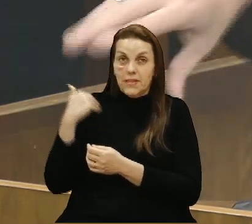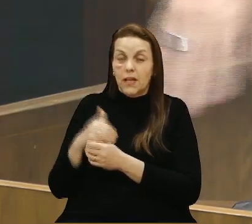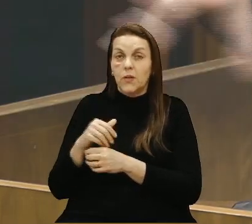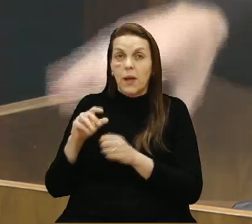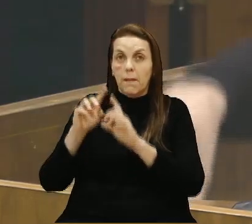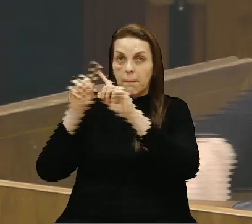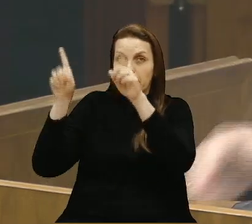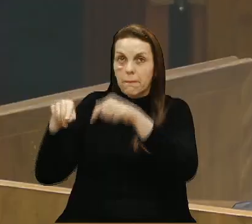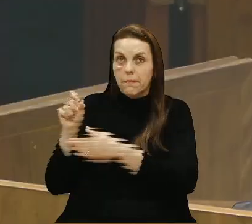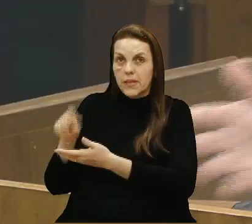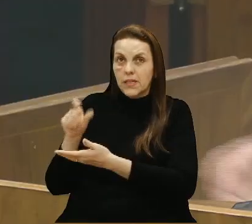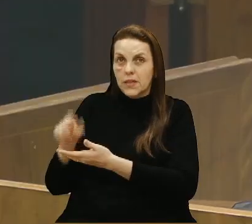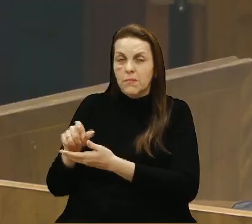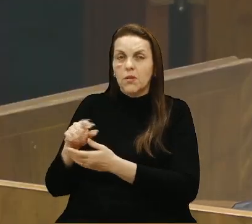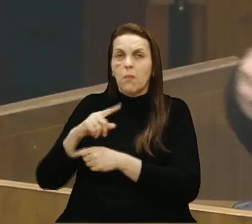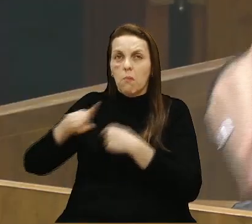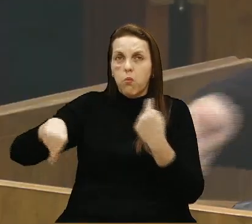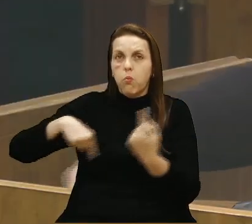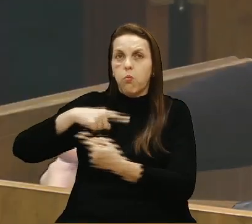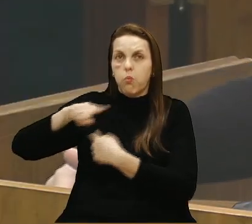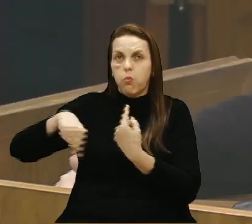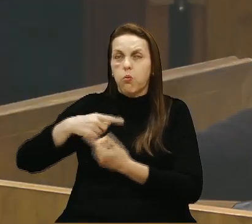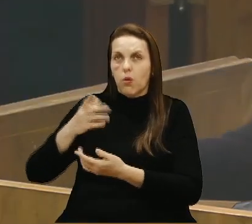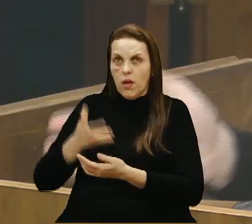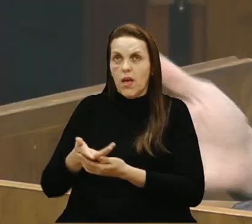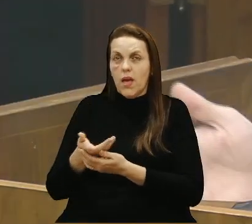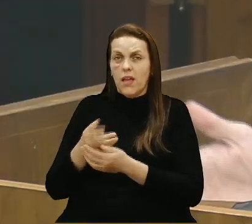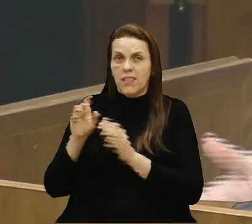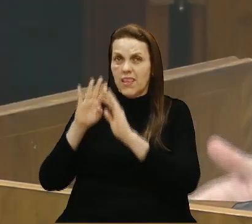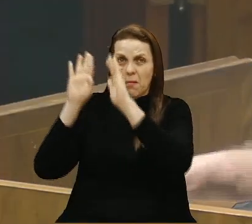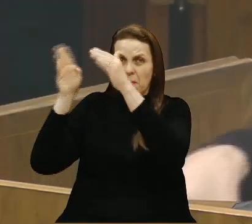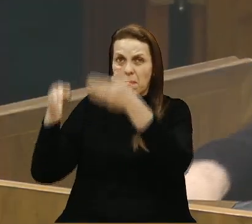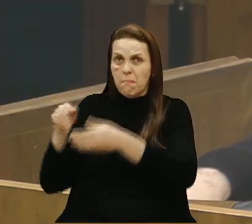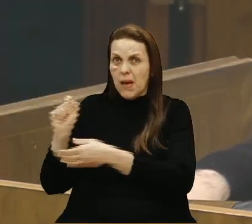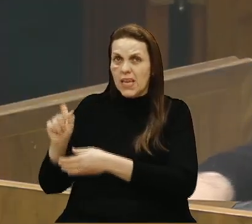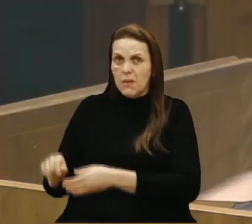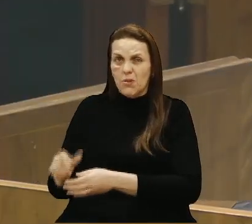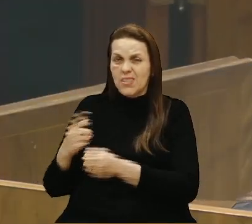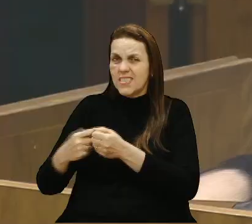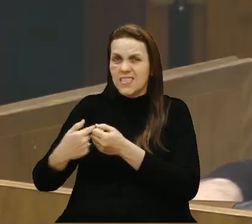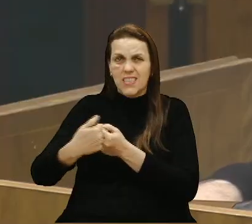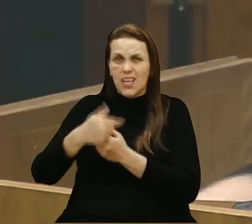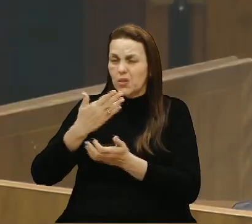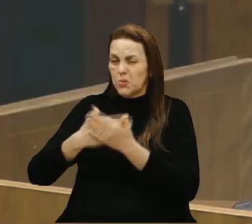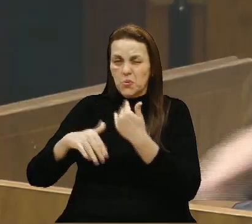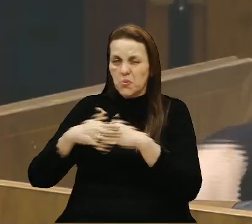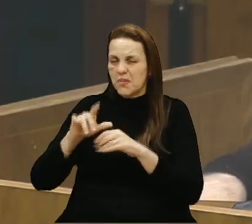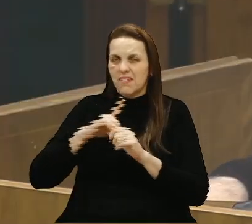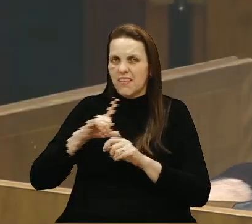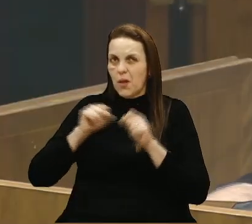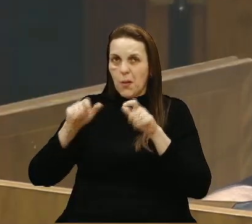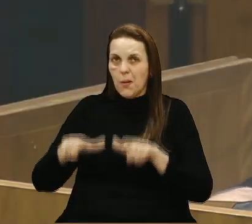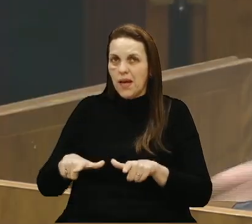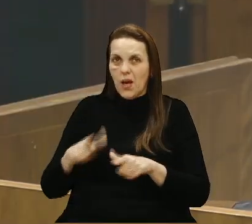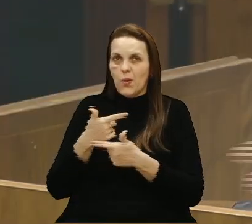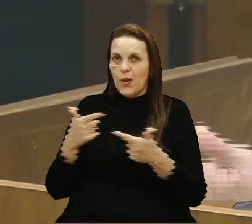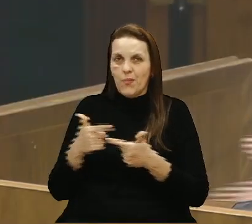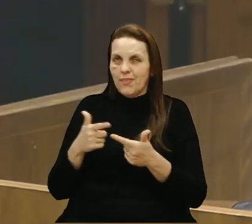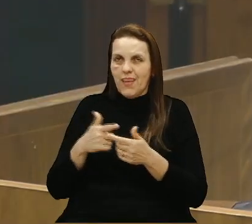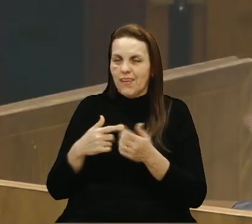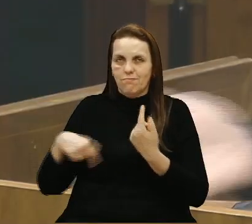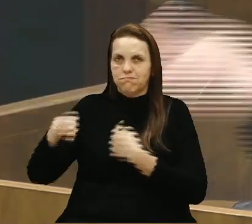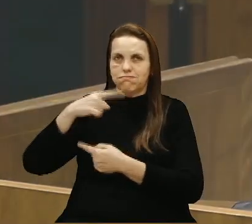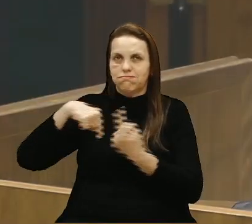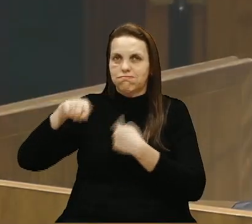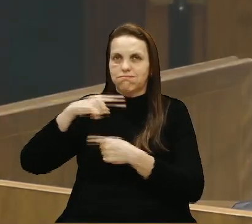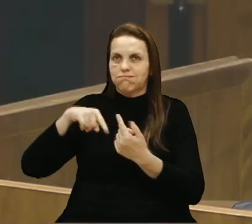causa da rotatividade no centro. A gente está vendo parquímetros sendo instalados pela cidade toda, então a gente vê que tem locais que não tem toda essa rotatividade, então não precisa